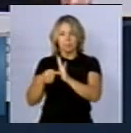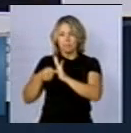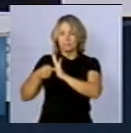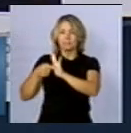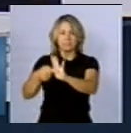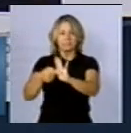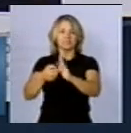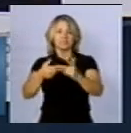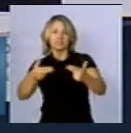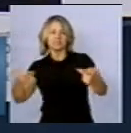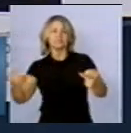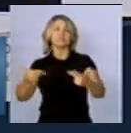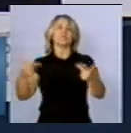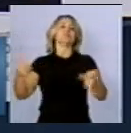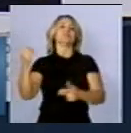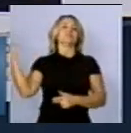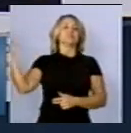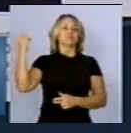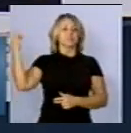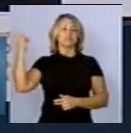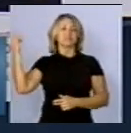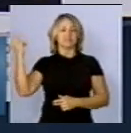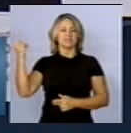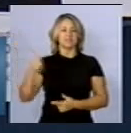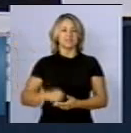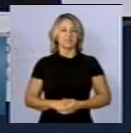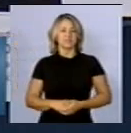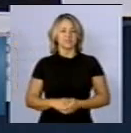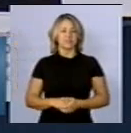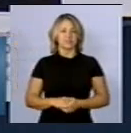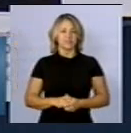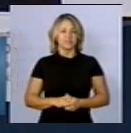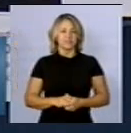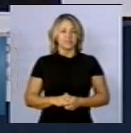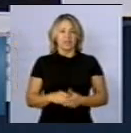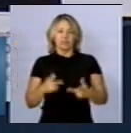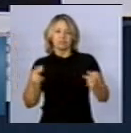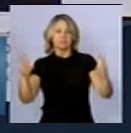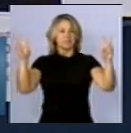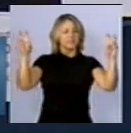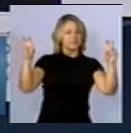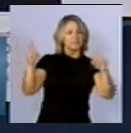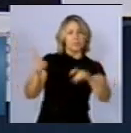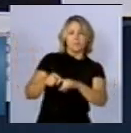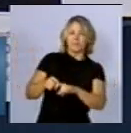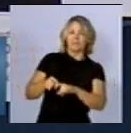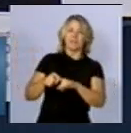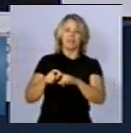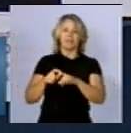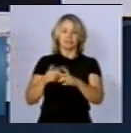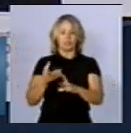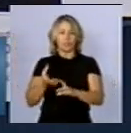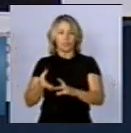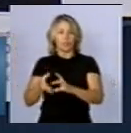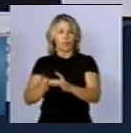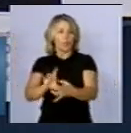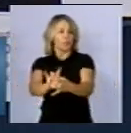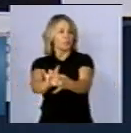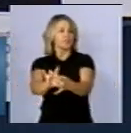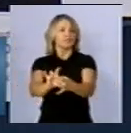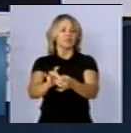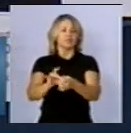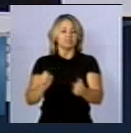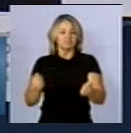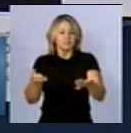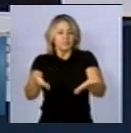trazer indícios enfim questões médicas um contexto de envolvimento